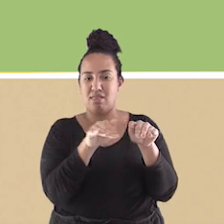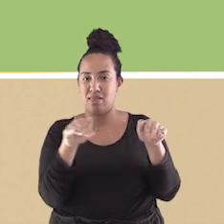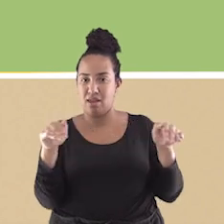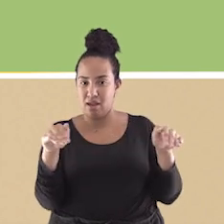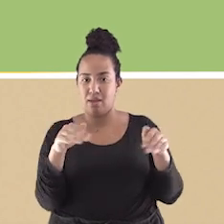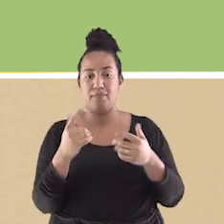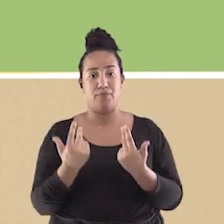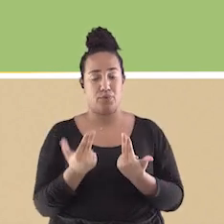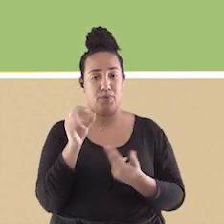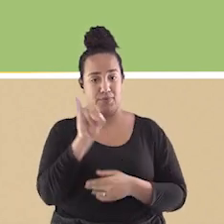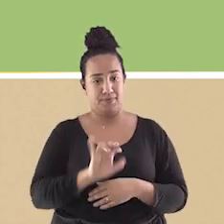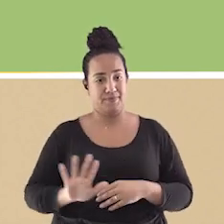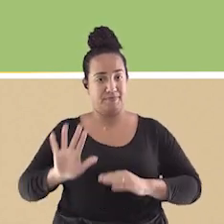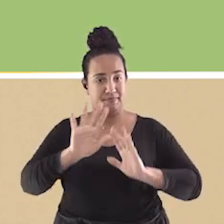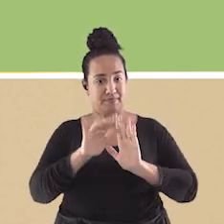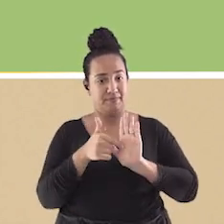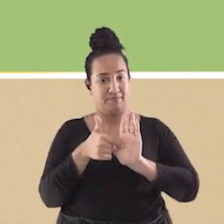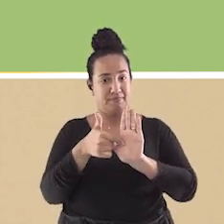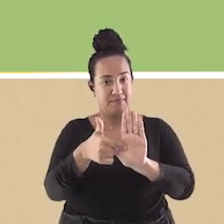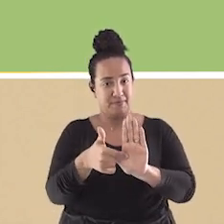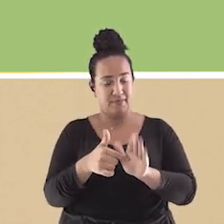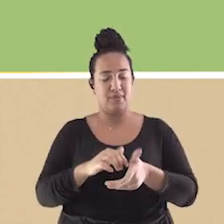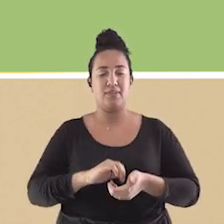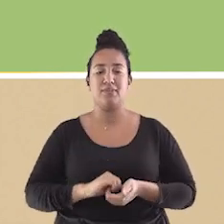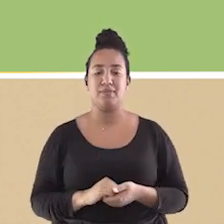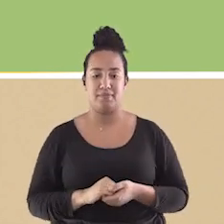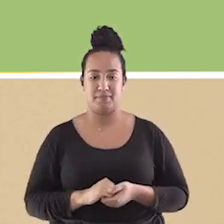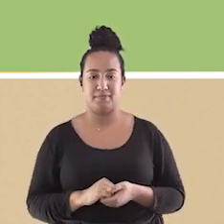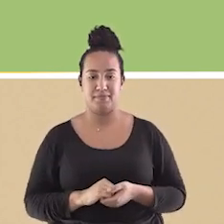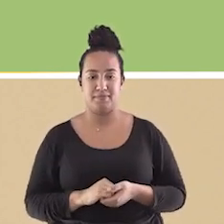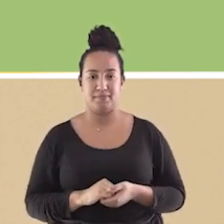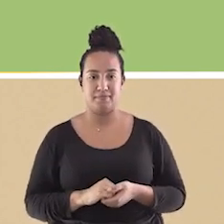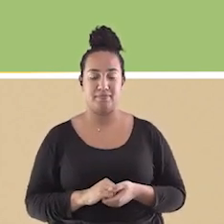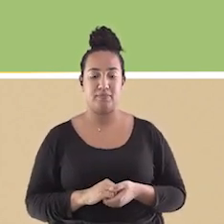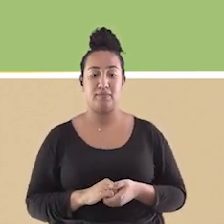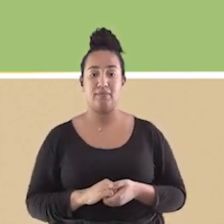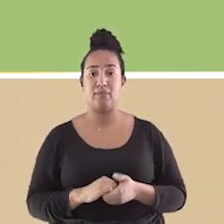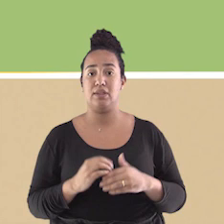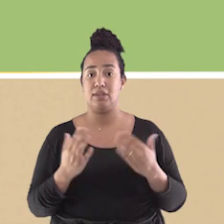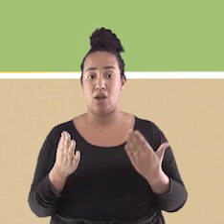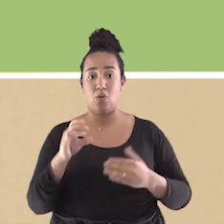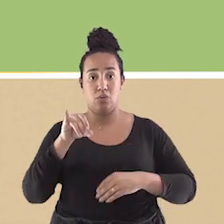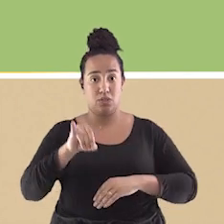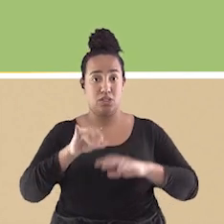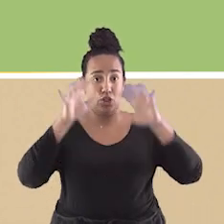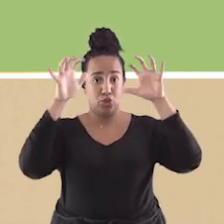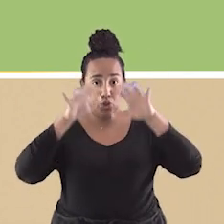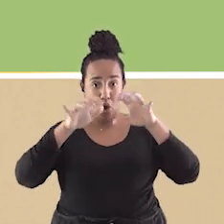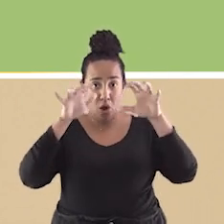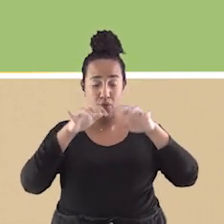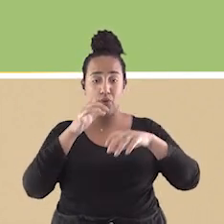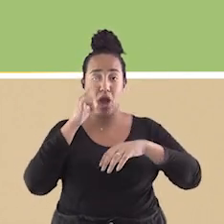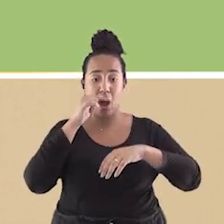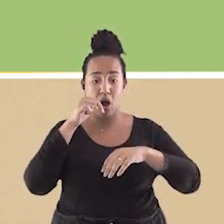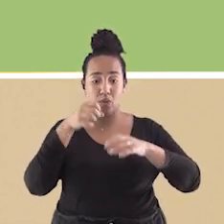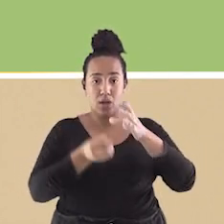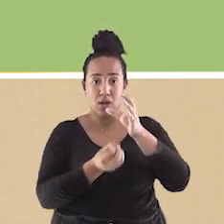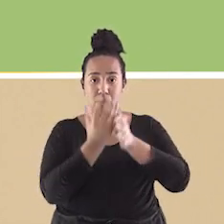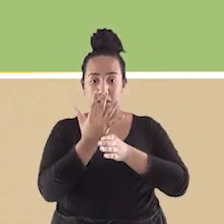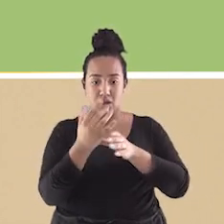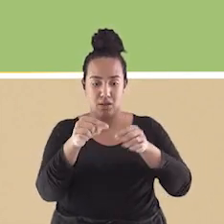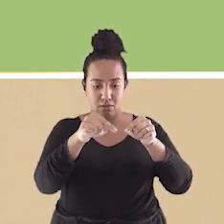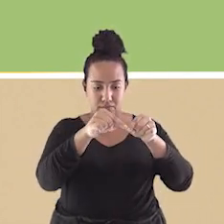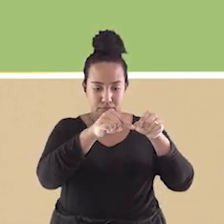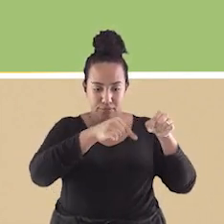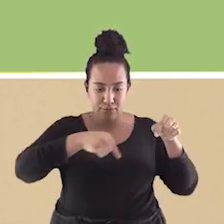lineares, como mostra a imagem. Quando chove, são criados esses buracos pela água. E quando